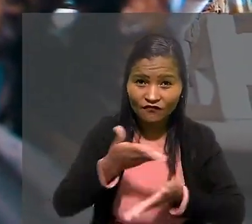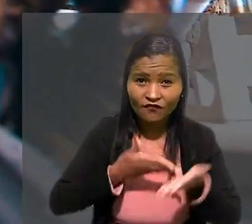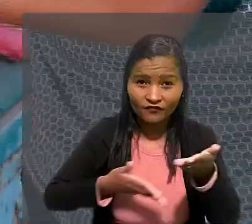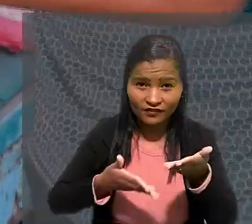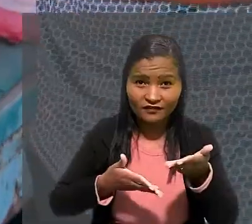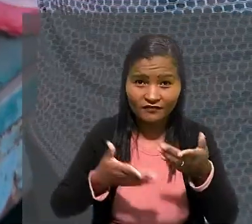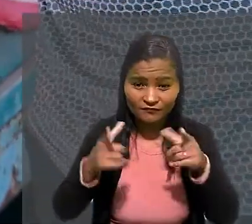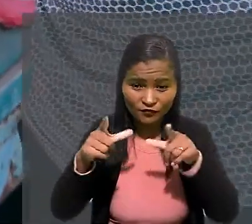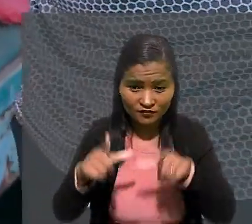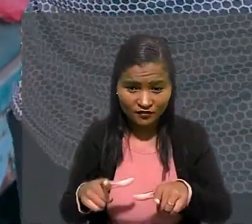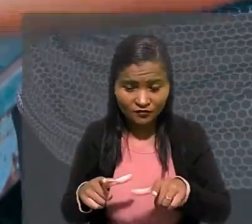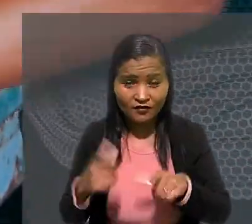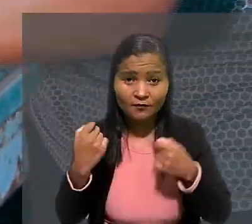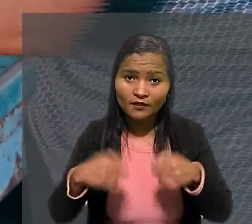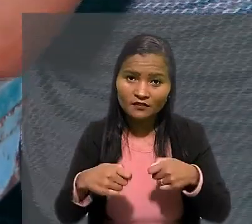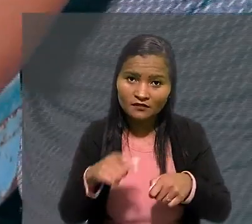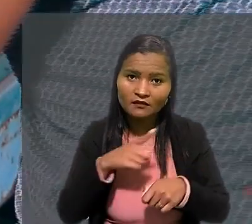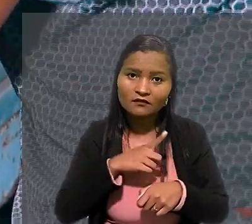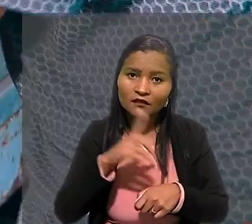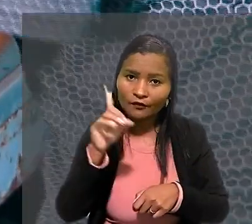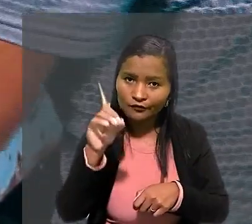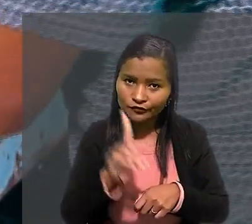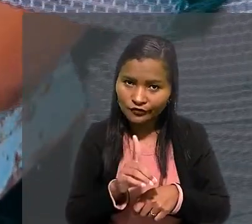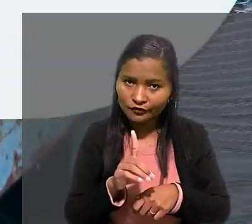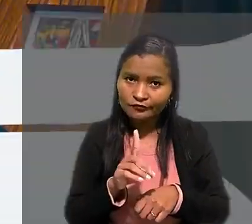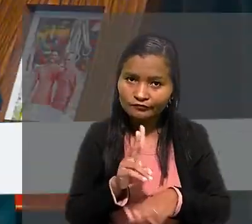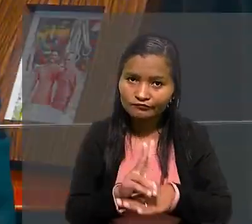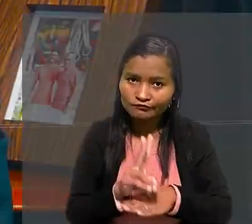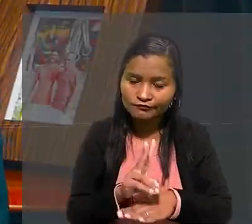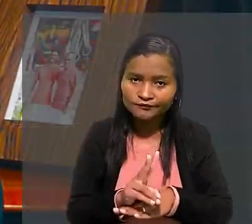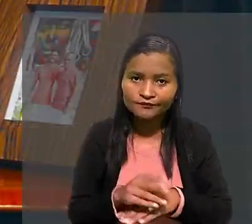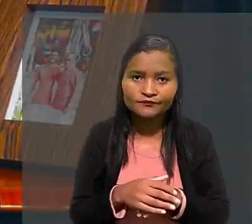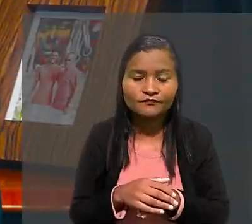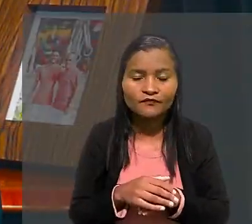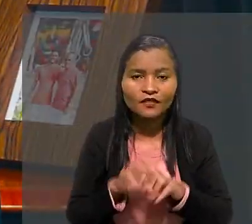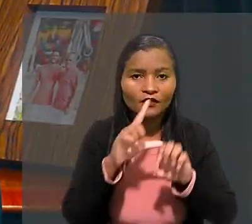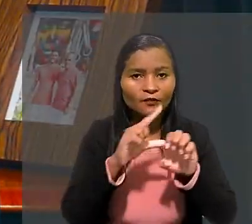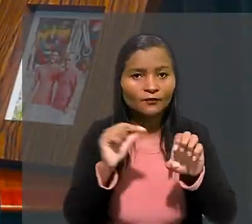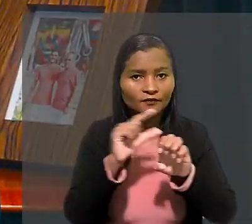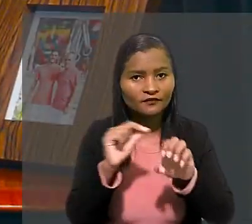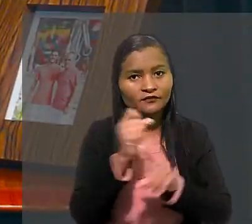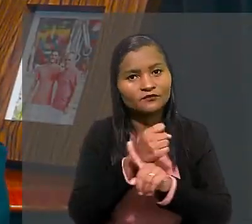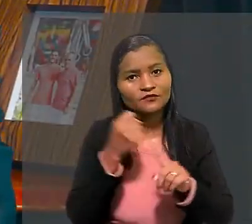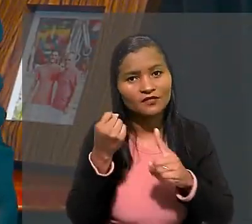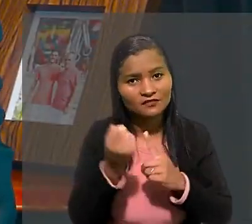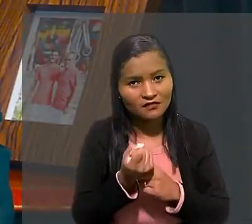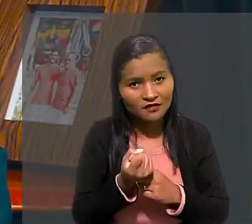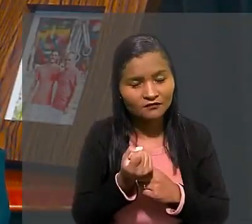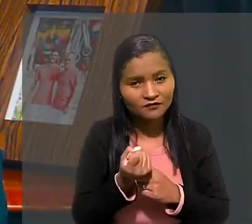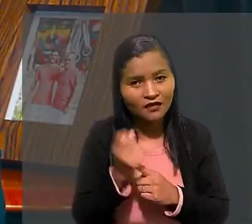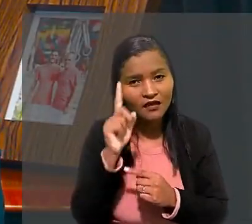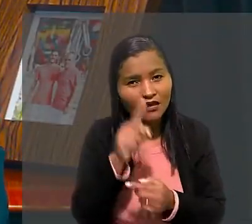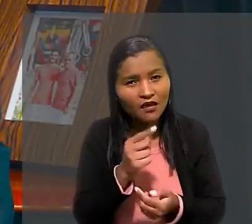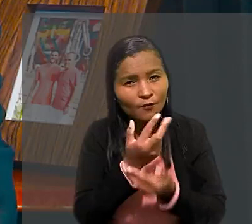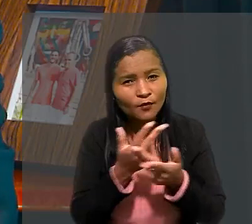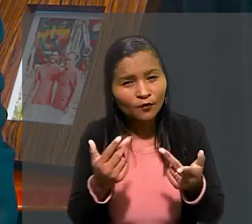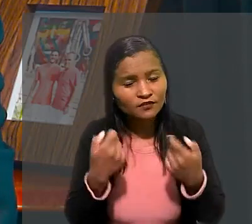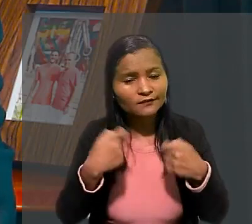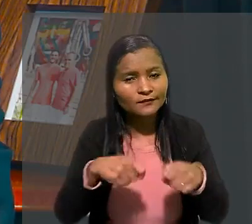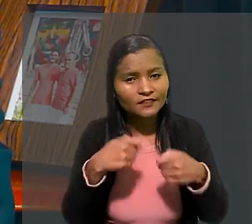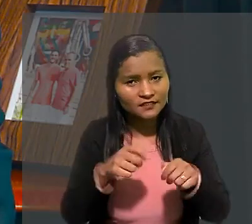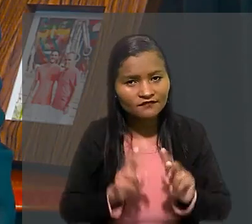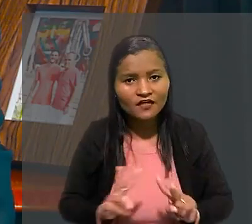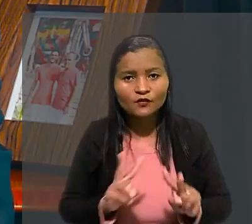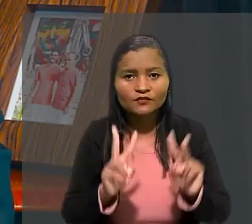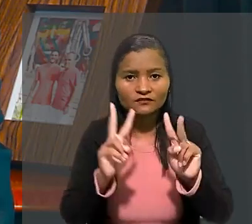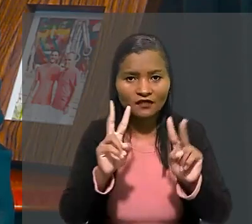produtiva do setor devem ter os direitos resguardados. O empreendedorismo social é algo que tem que ser valorizado